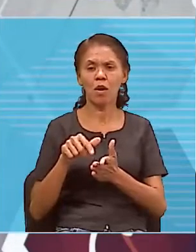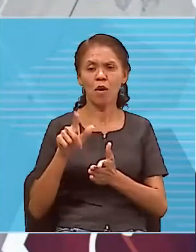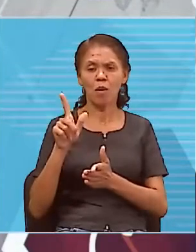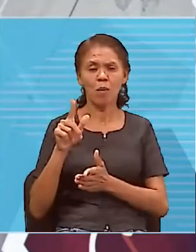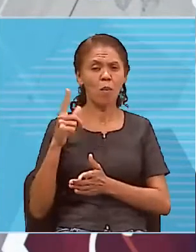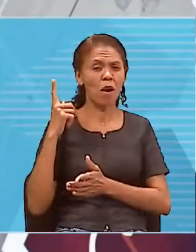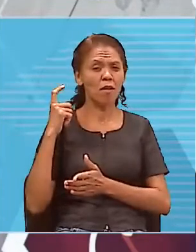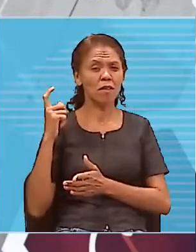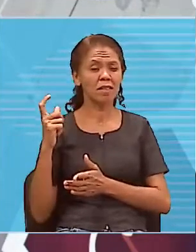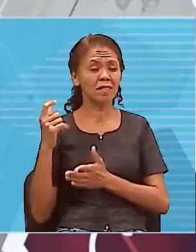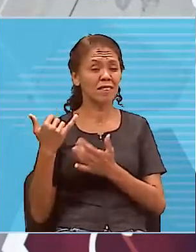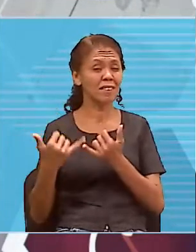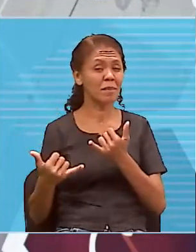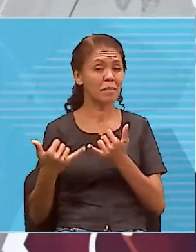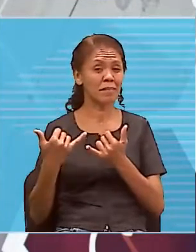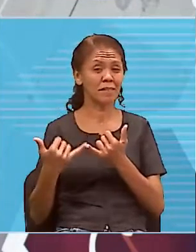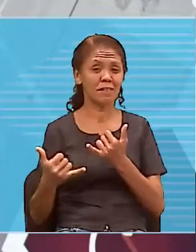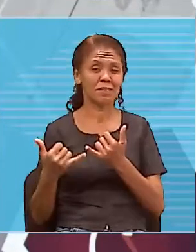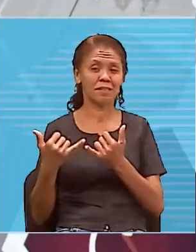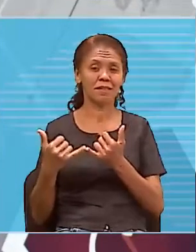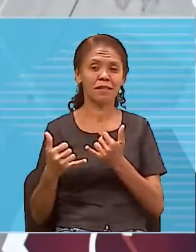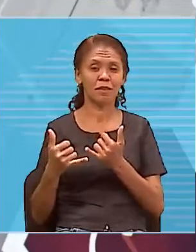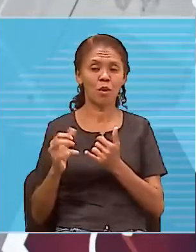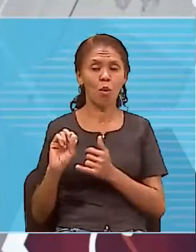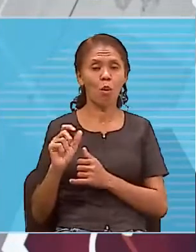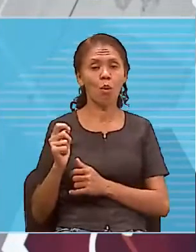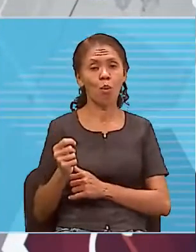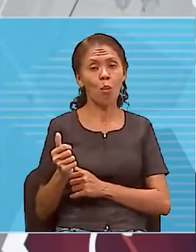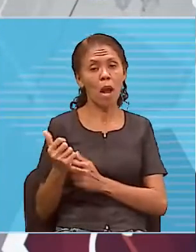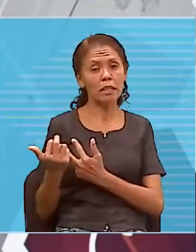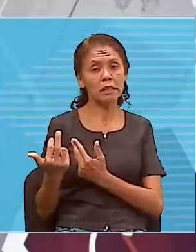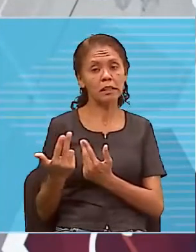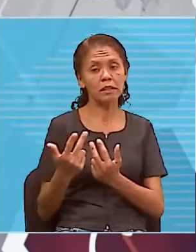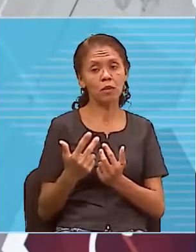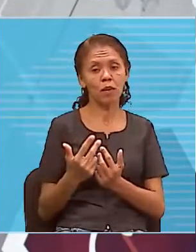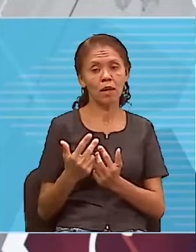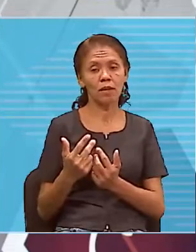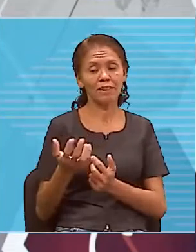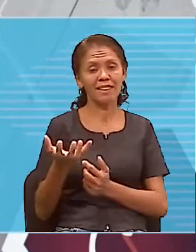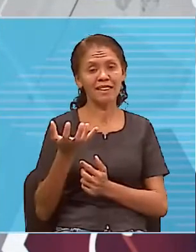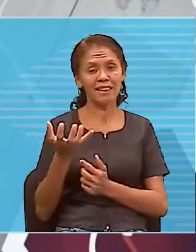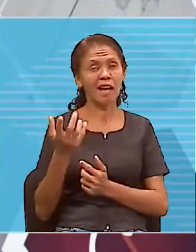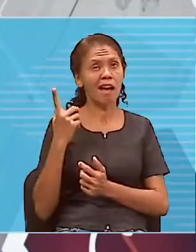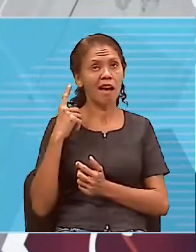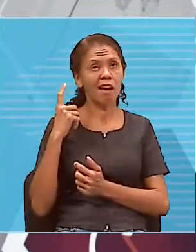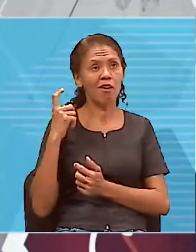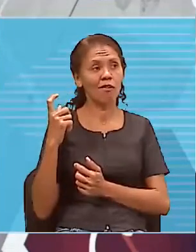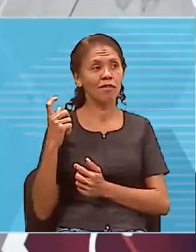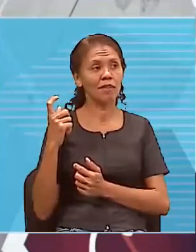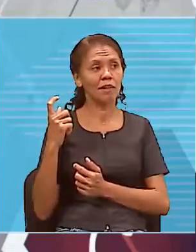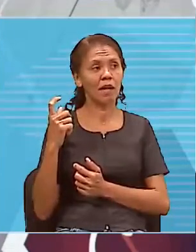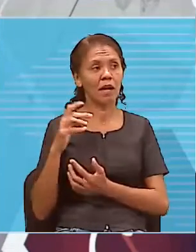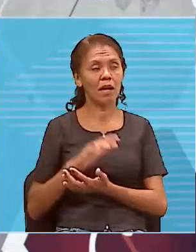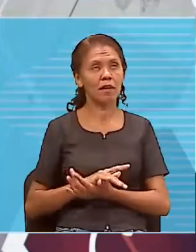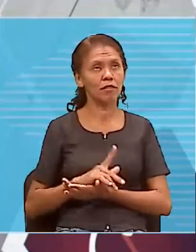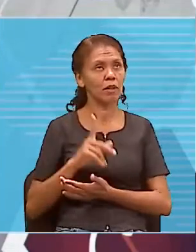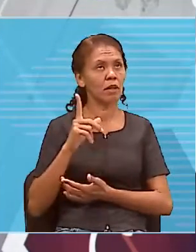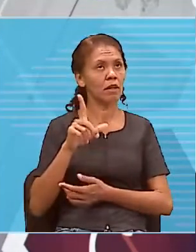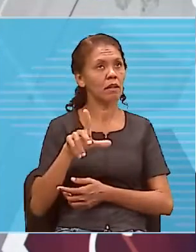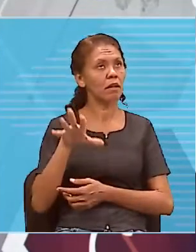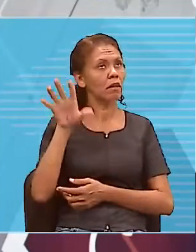próxima quase igual a essa rádio que você quer conectar Aí você fica ouvindo uma música